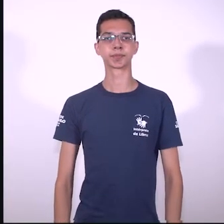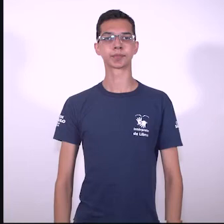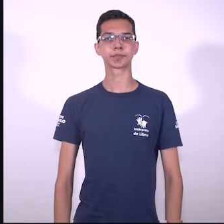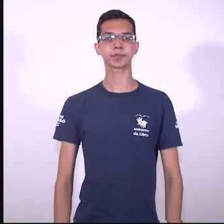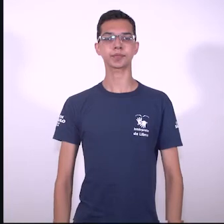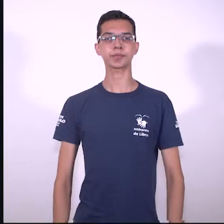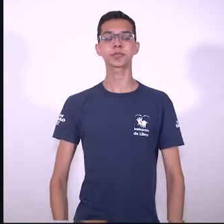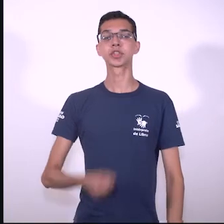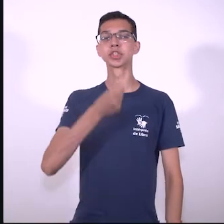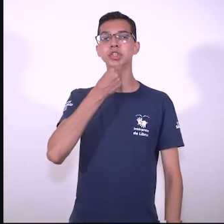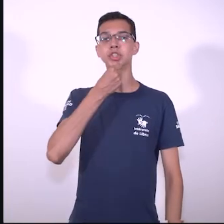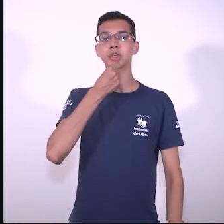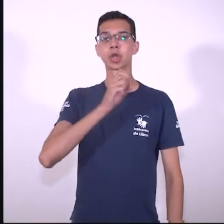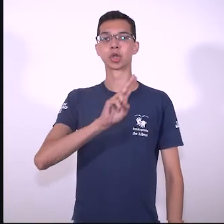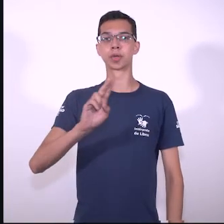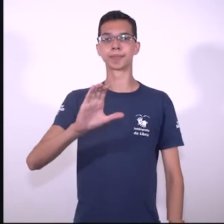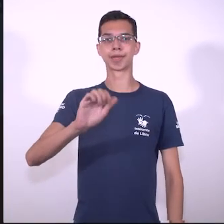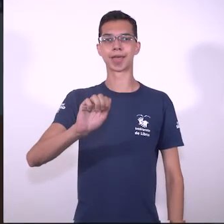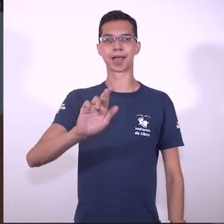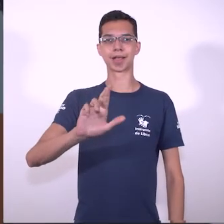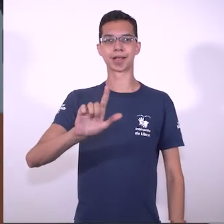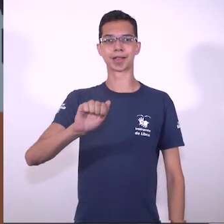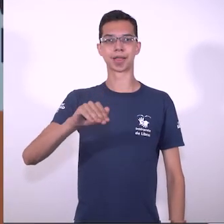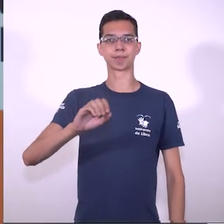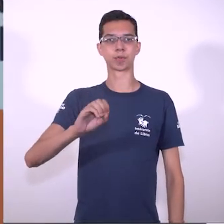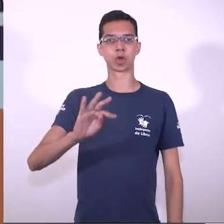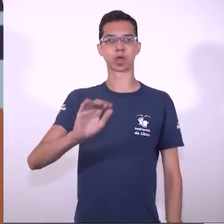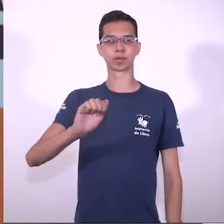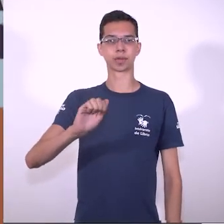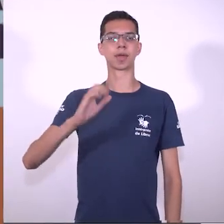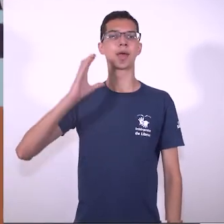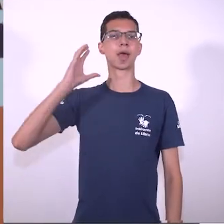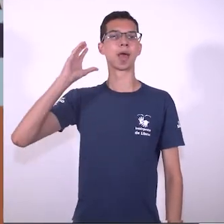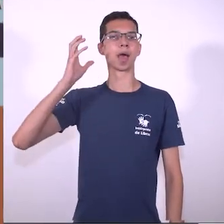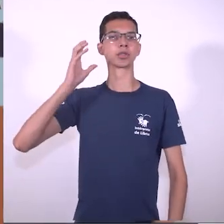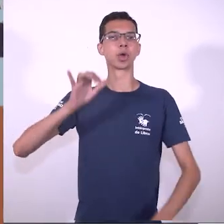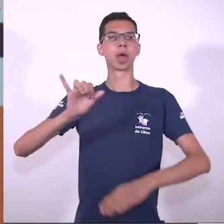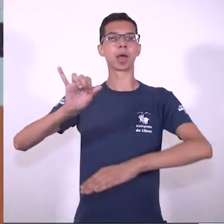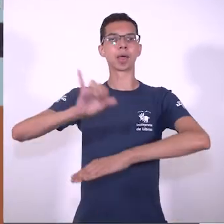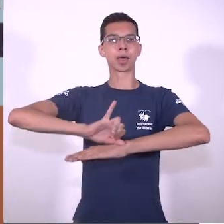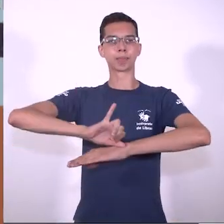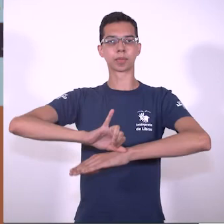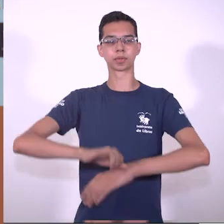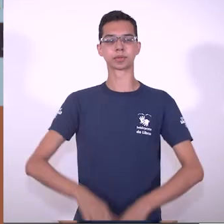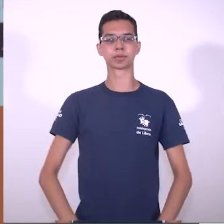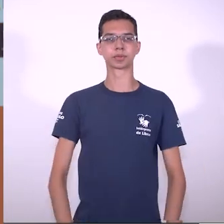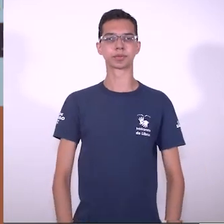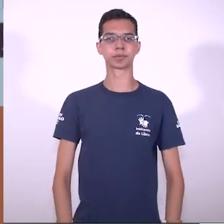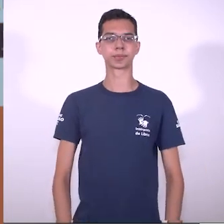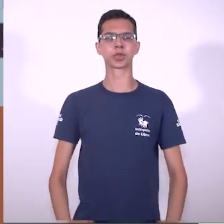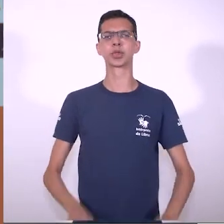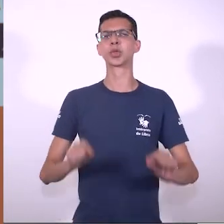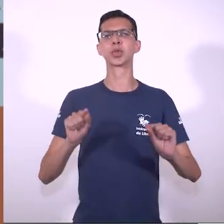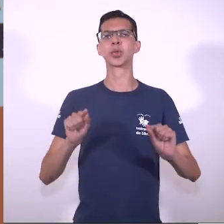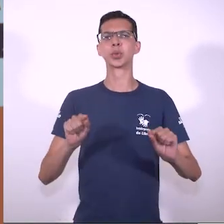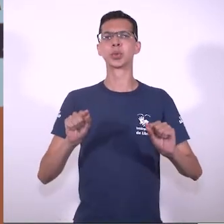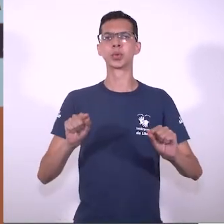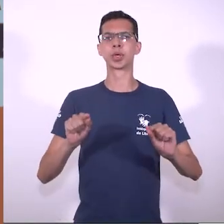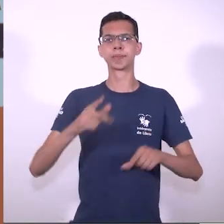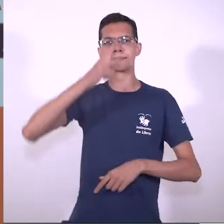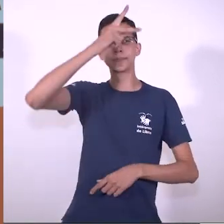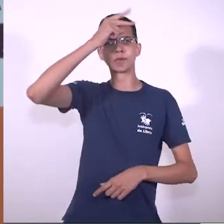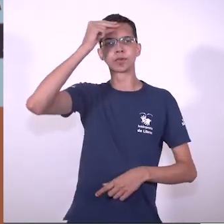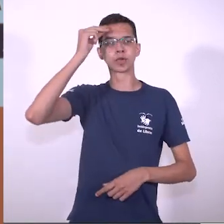Jornalista Carla Mota, da Rádio Capital. Que resultados a Prefeitura de São Paulo espera obter com essa antecipação